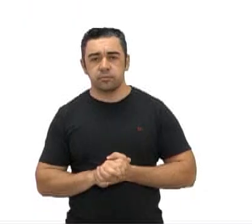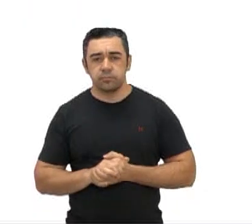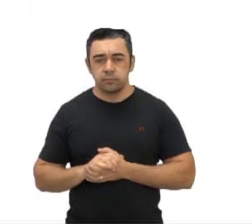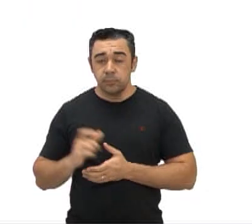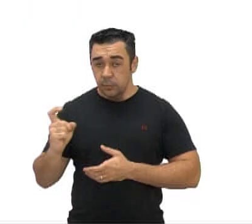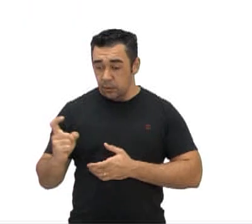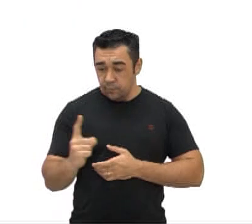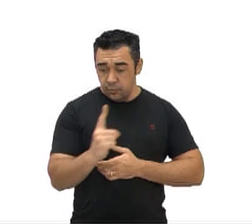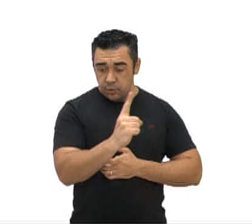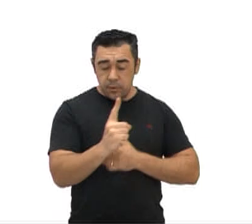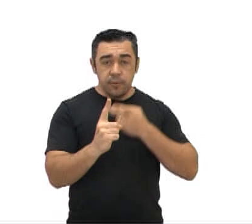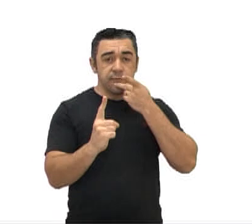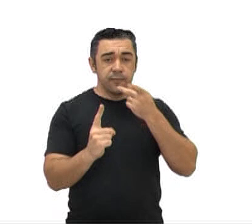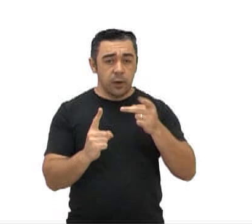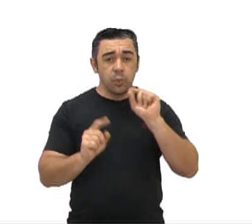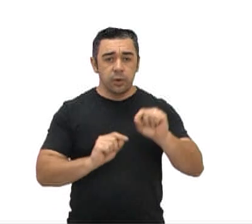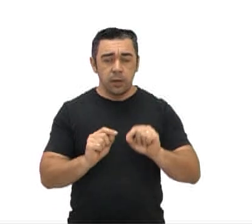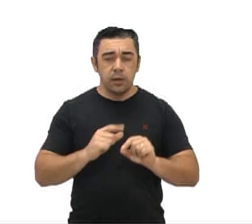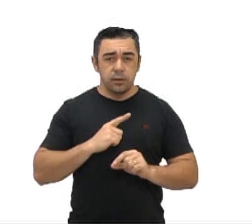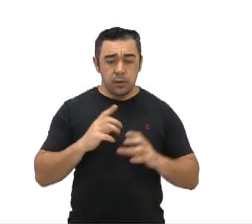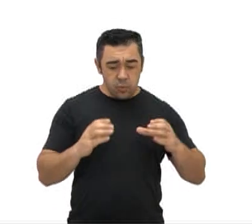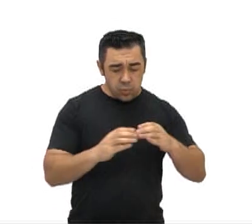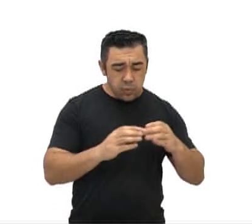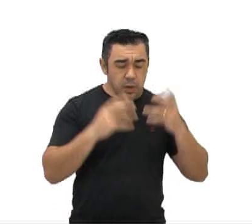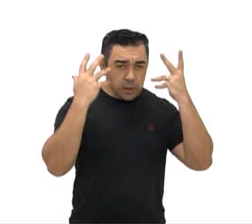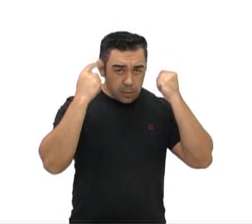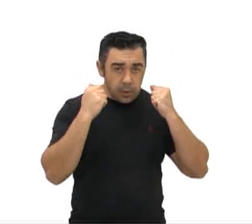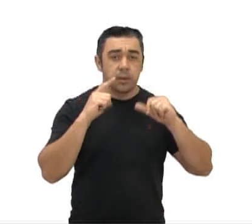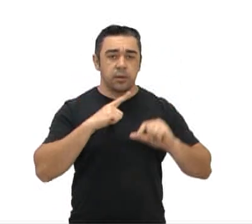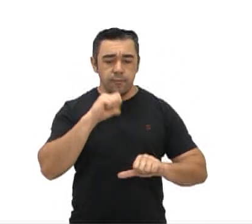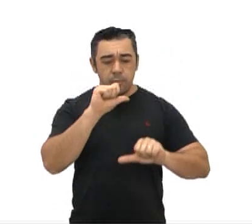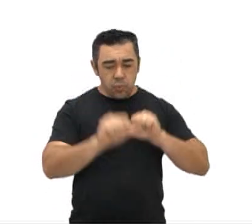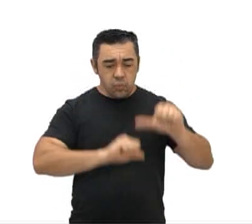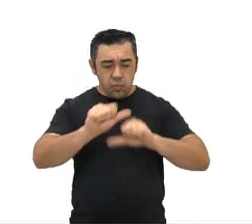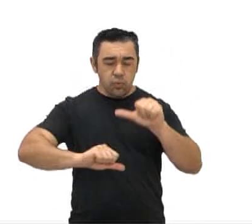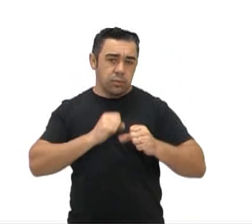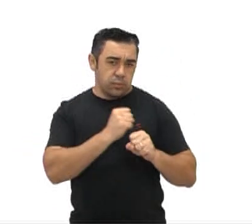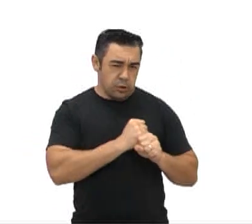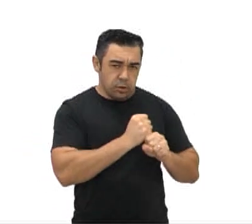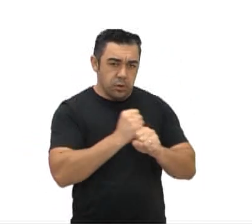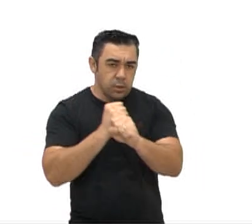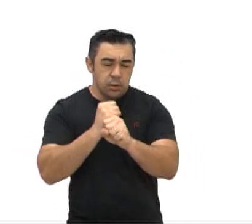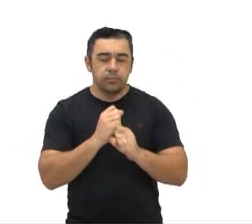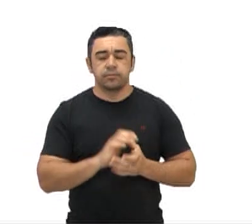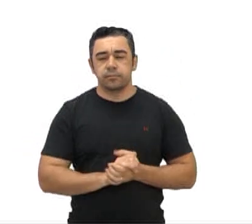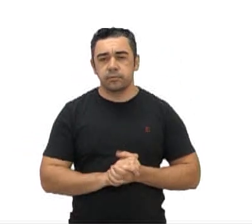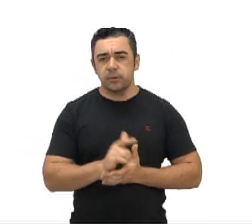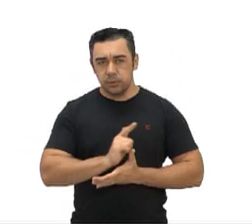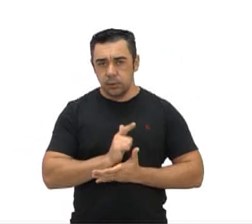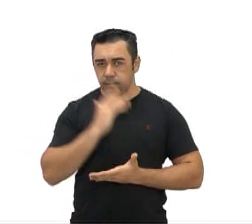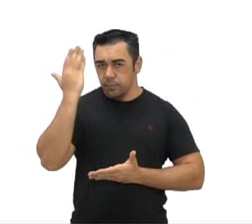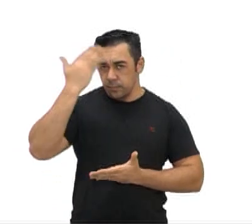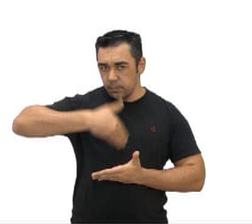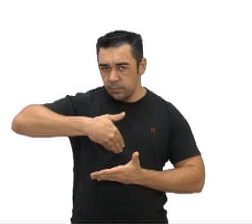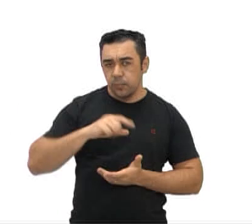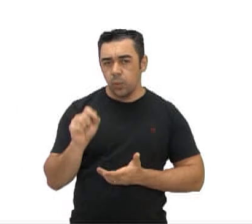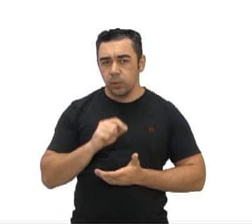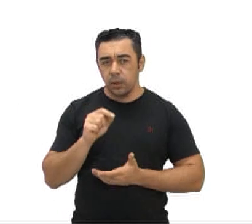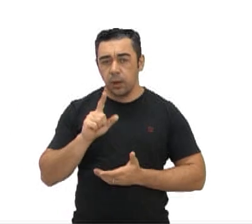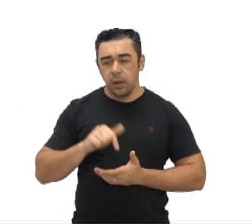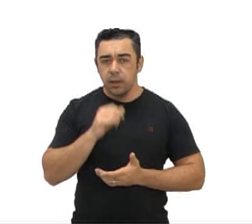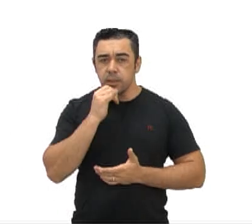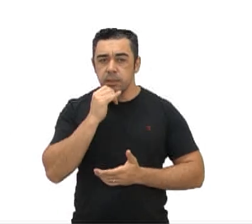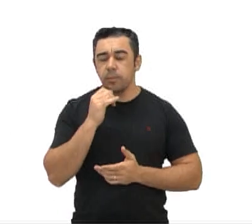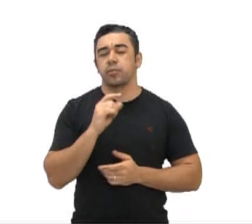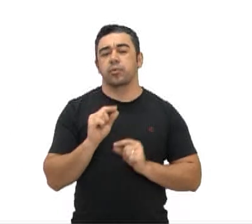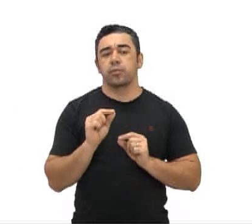evolução afirma que os seres vivos sofreram modificações ao longo do tempo, sendo sustentada por algumas evidências, como a presença